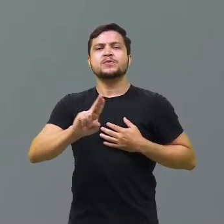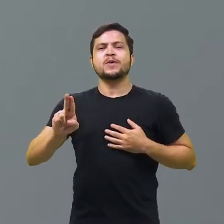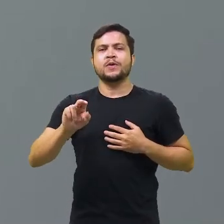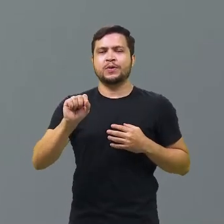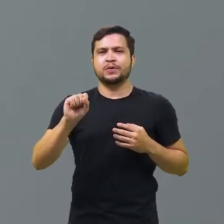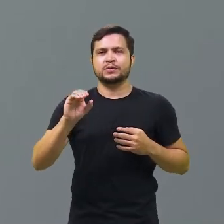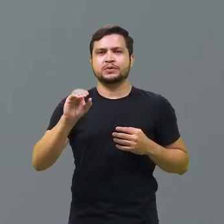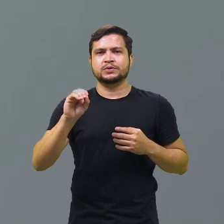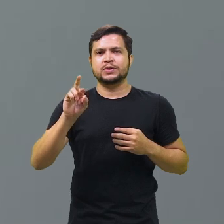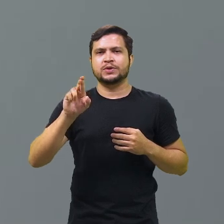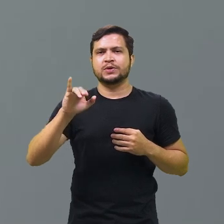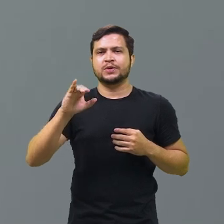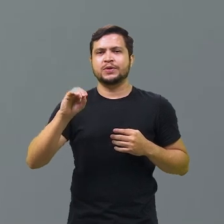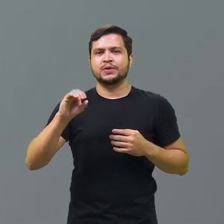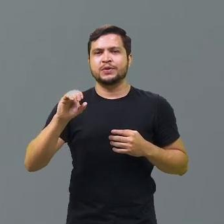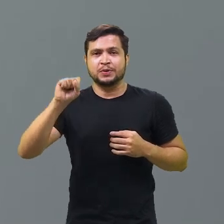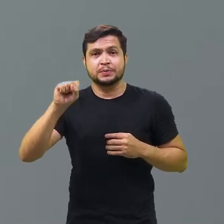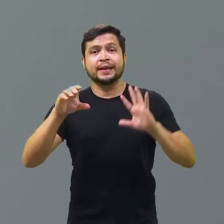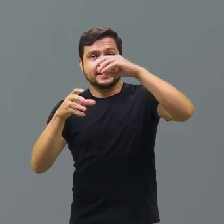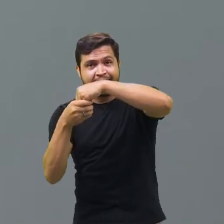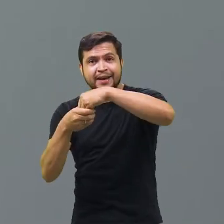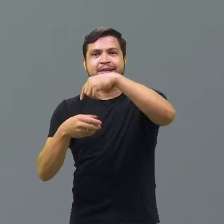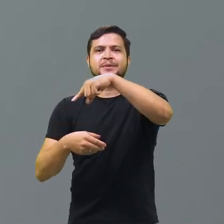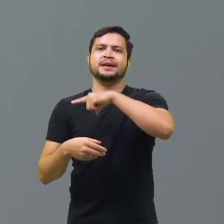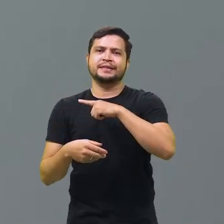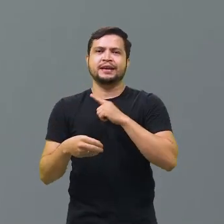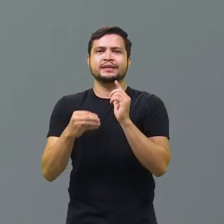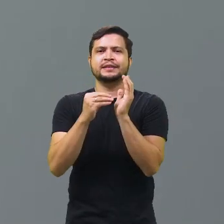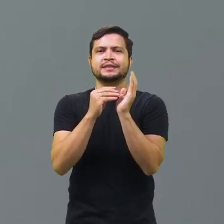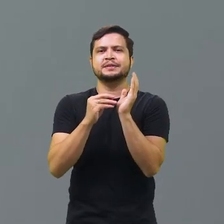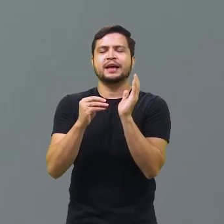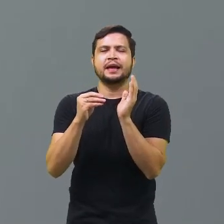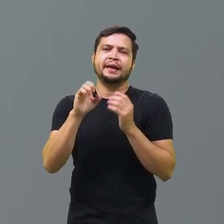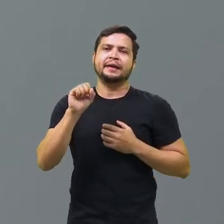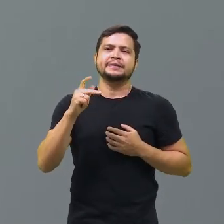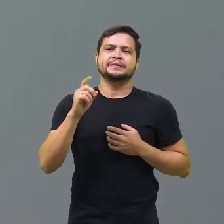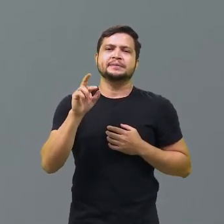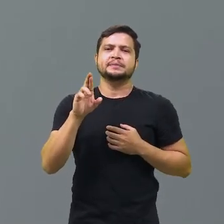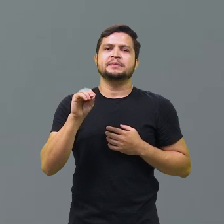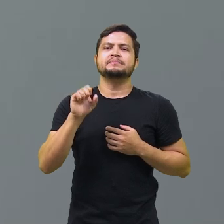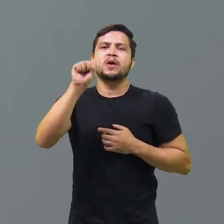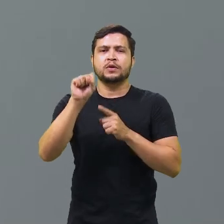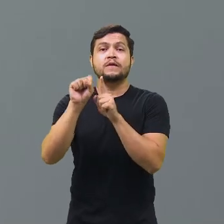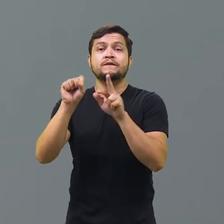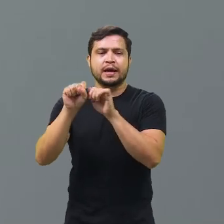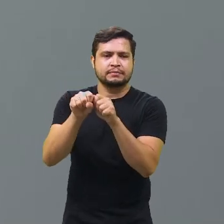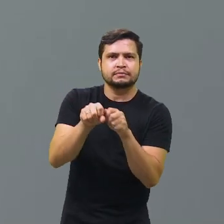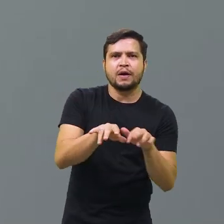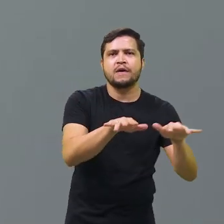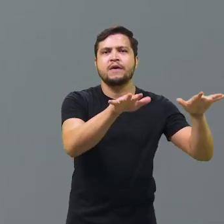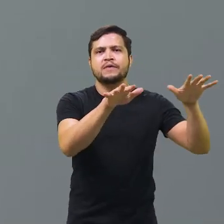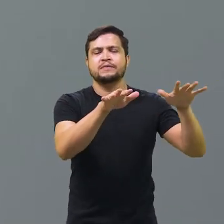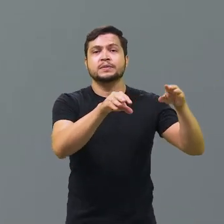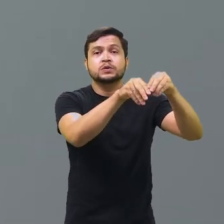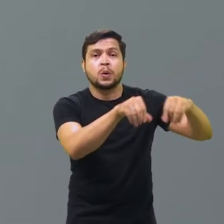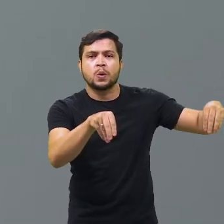desses soros estão os esporos das nossas samambaias, que aí vão ser lançados ao solo para dar origem ao gametófito, que ele